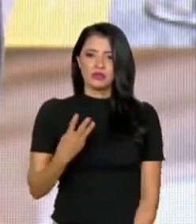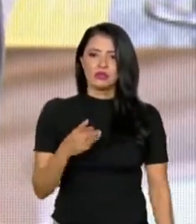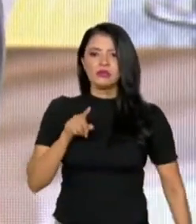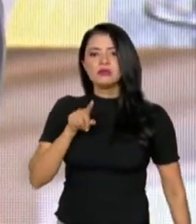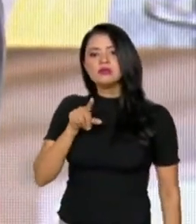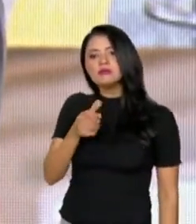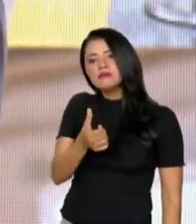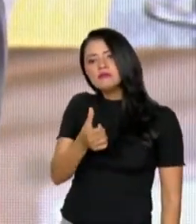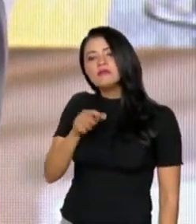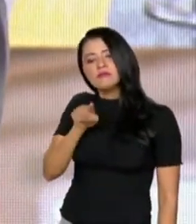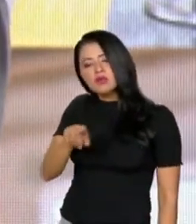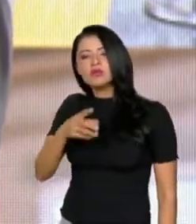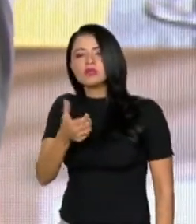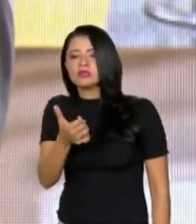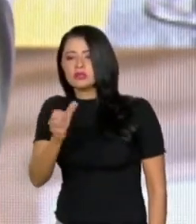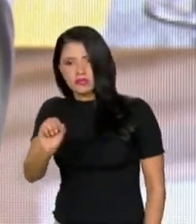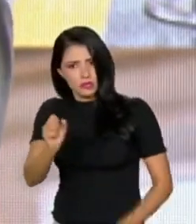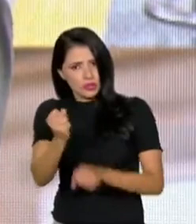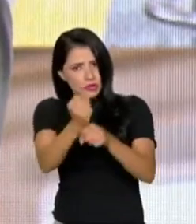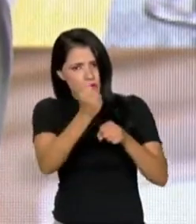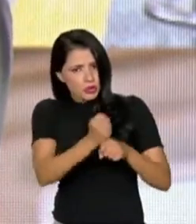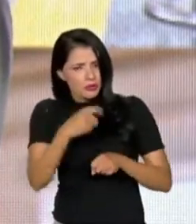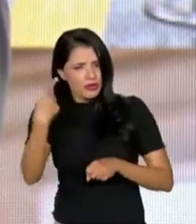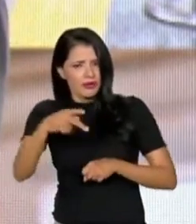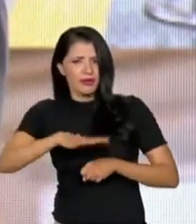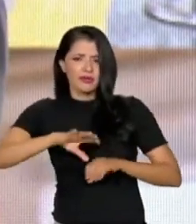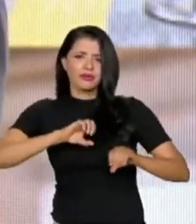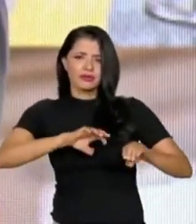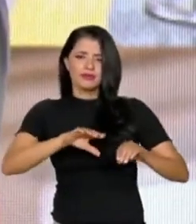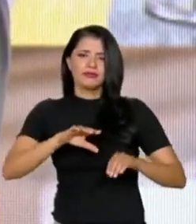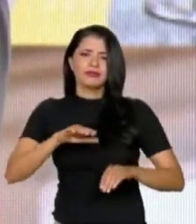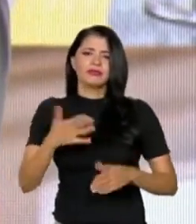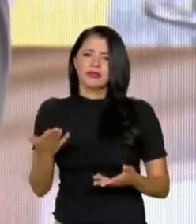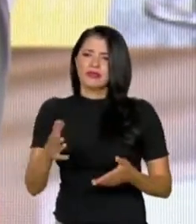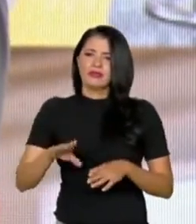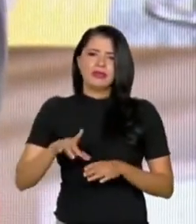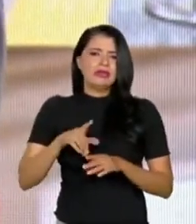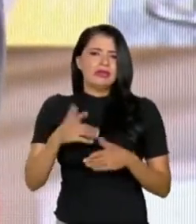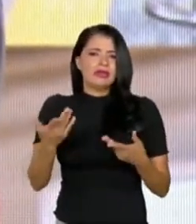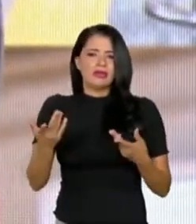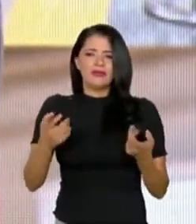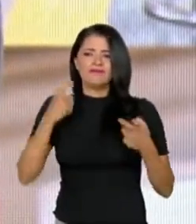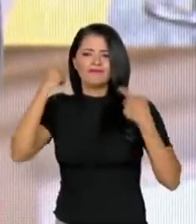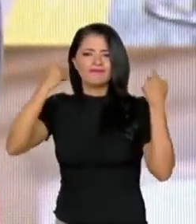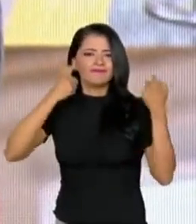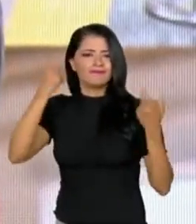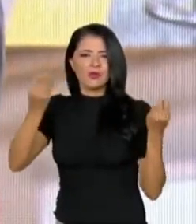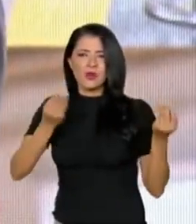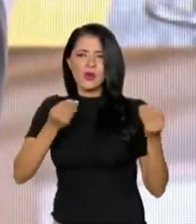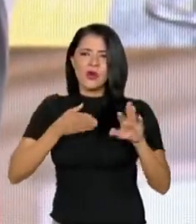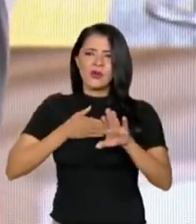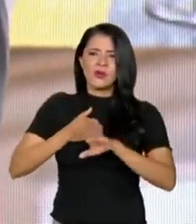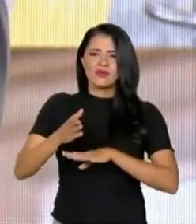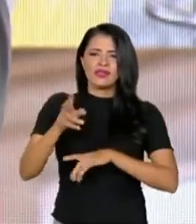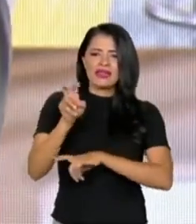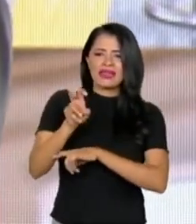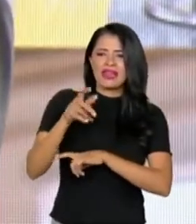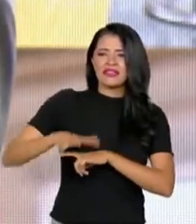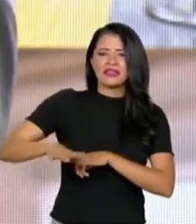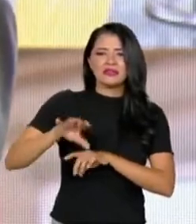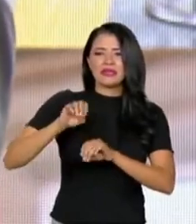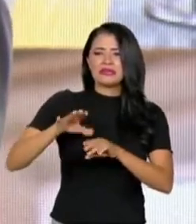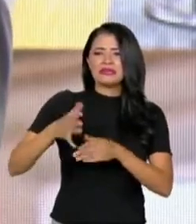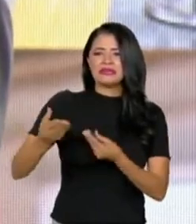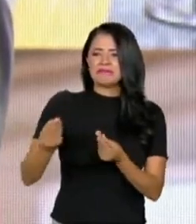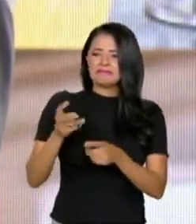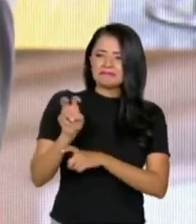3.600 obras inacabadas da educação, temos 600 obras inacabadas. Me incomodava muito passar por aquelas creches e